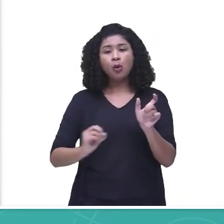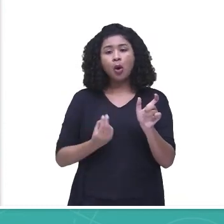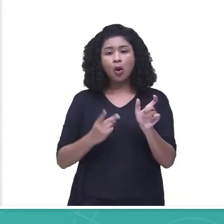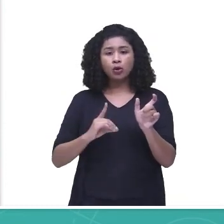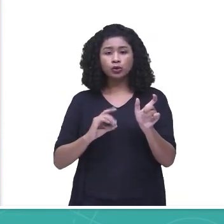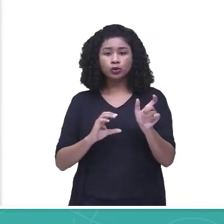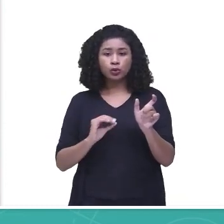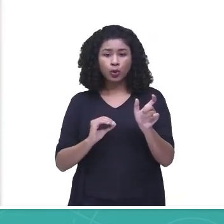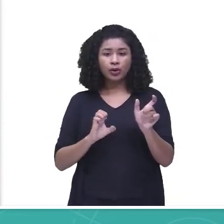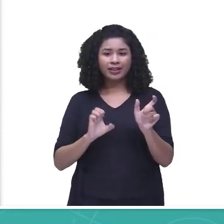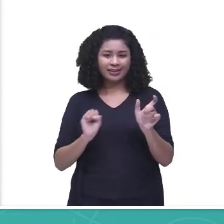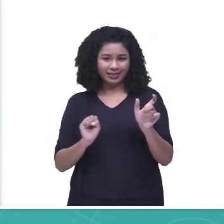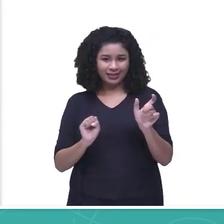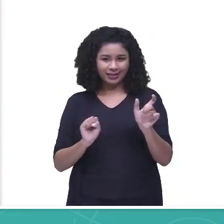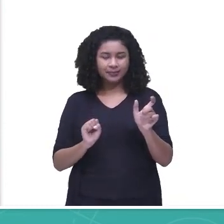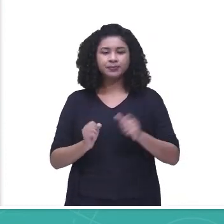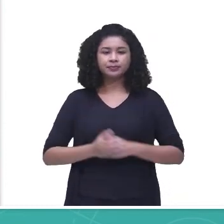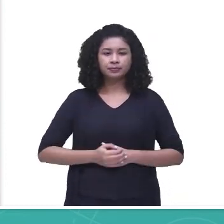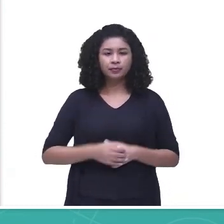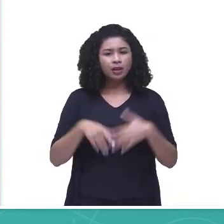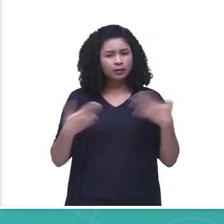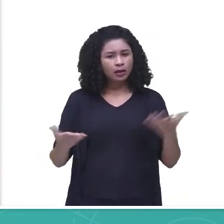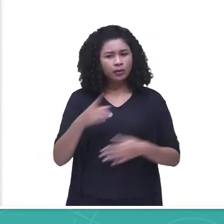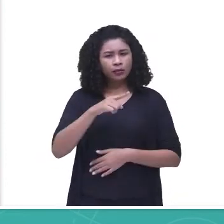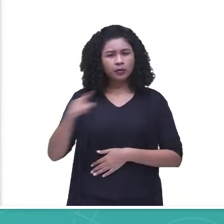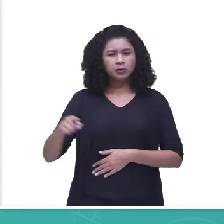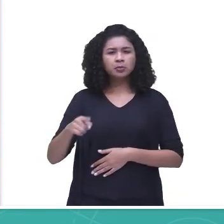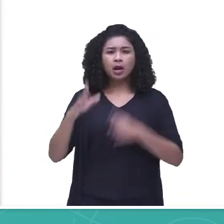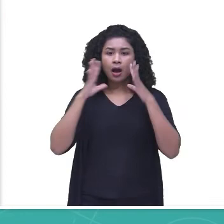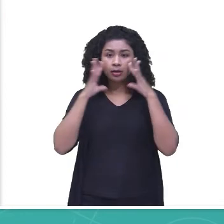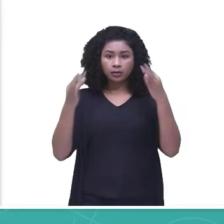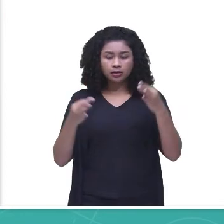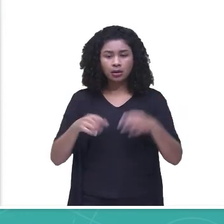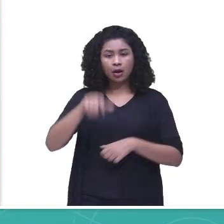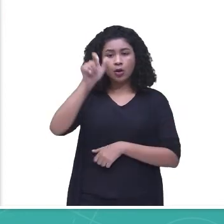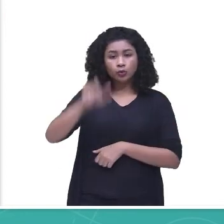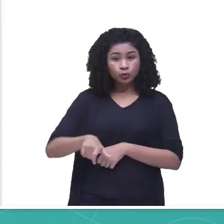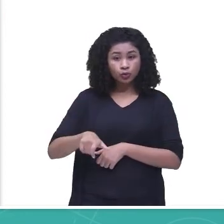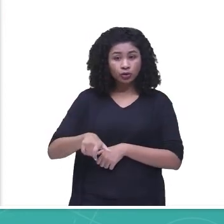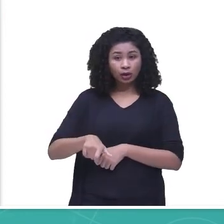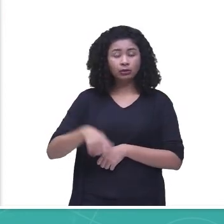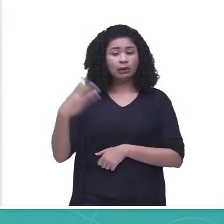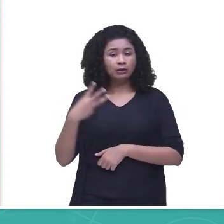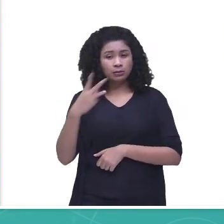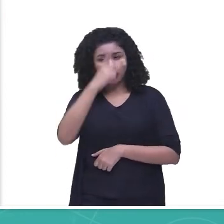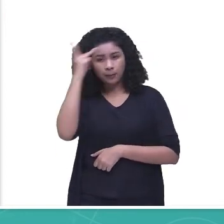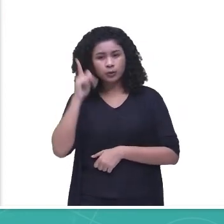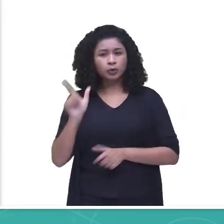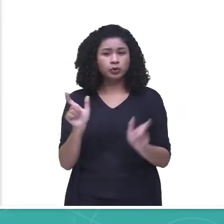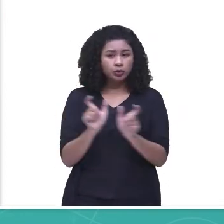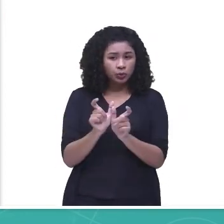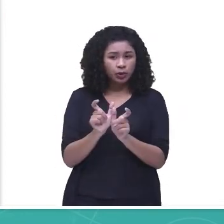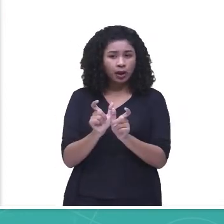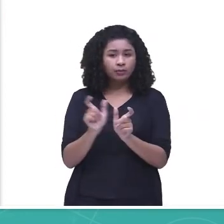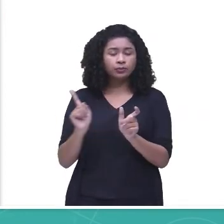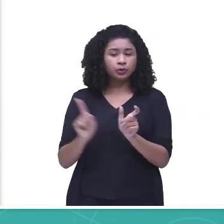até a letra F, reparem no sujeito. Se for sujeito de terceira pessoa do singular, você deve utilizar o does. Se